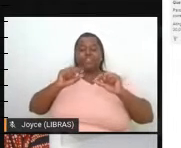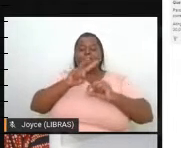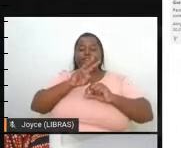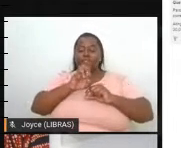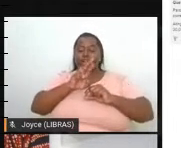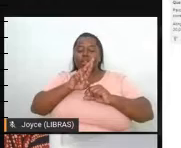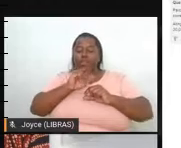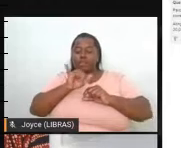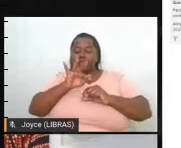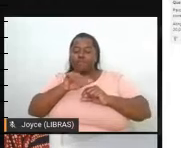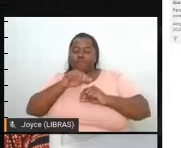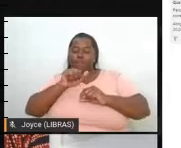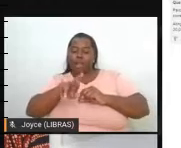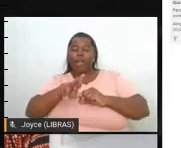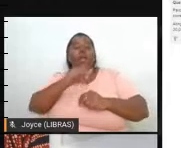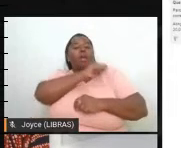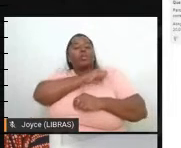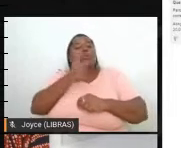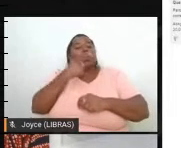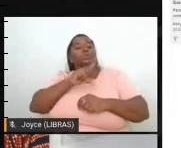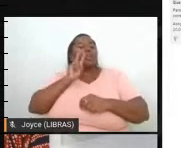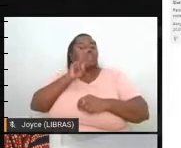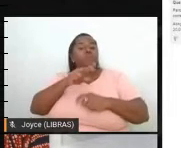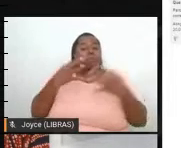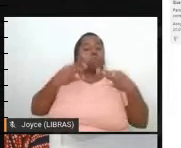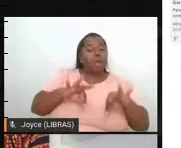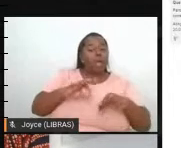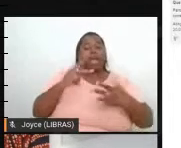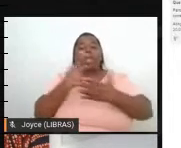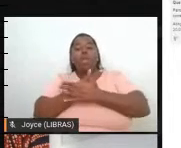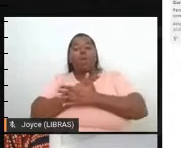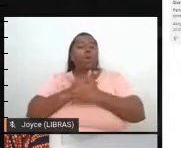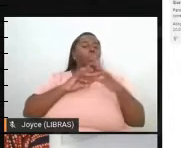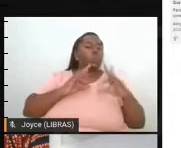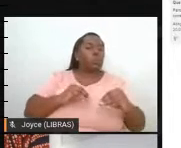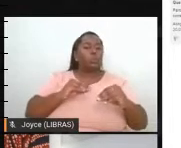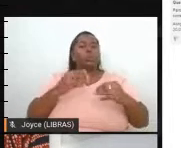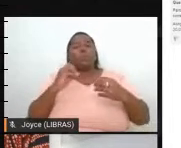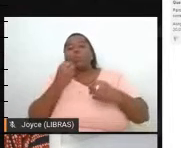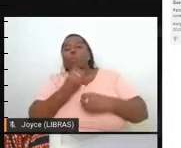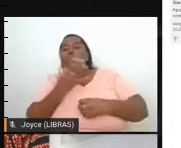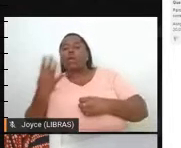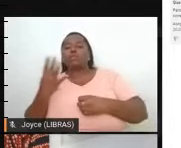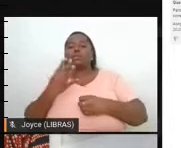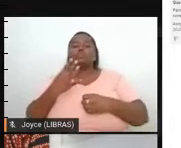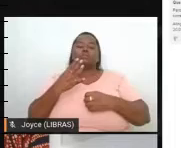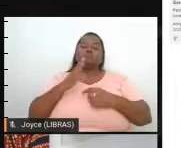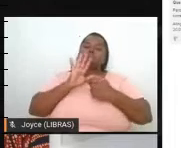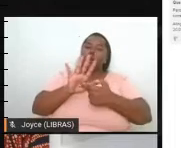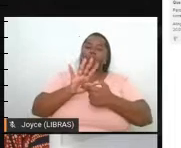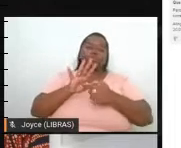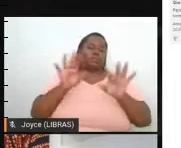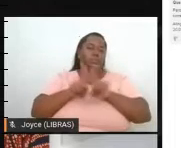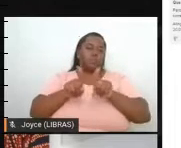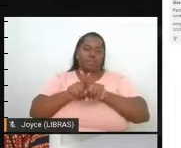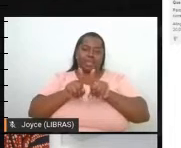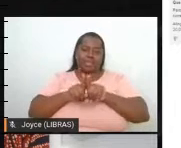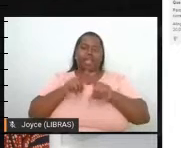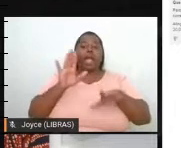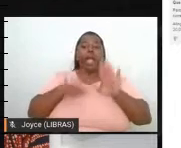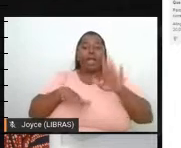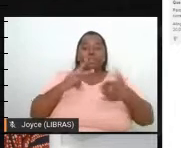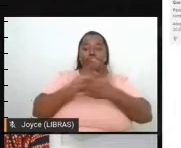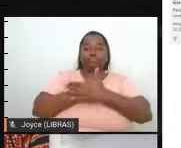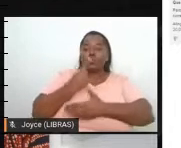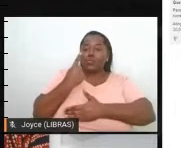que ele acertou, se ele acertou tudo, se ele errou tudo, tá? Nesse caso aí, parcialmente correto, porque ele errou um itemzinho lá